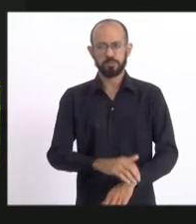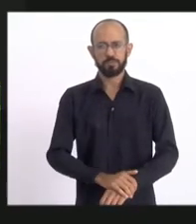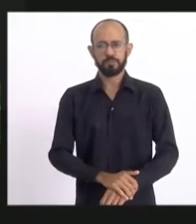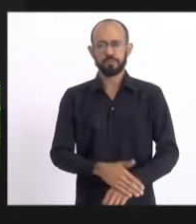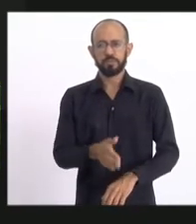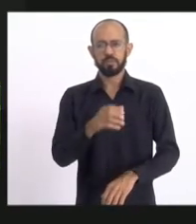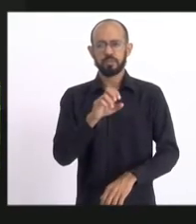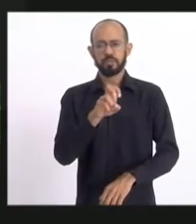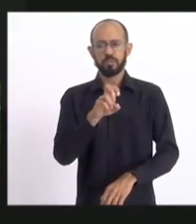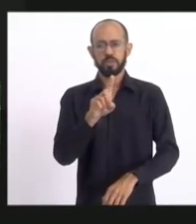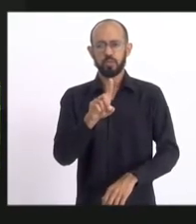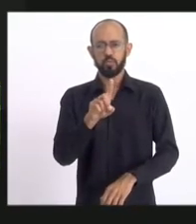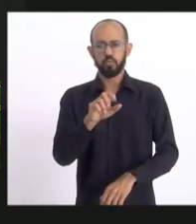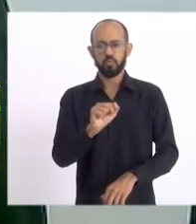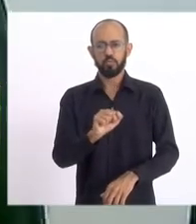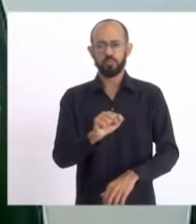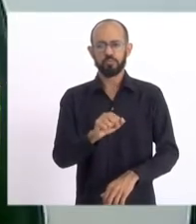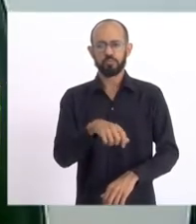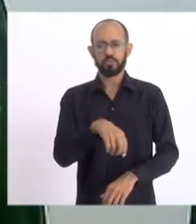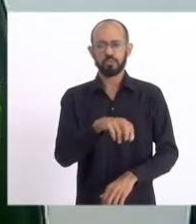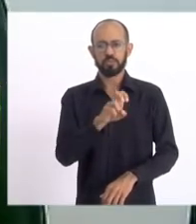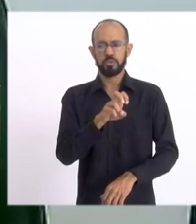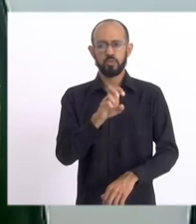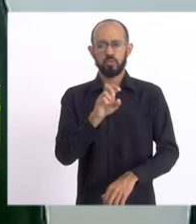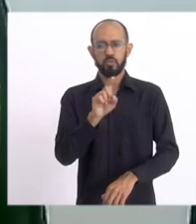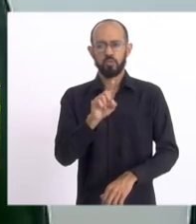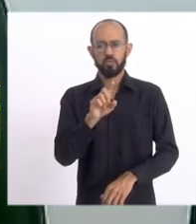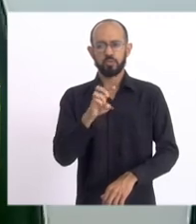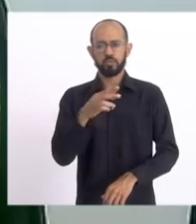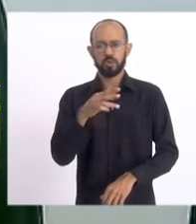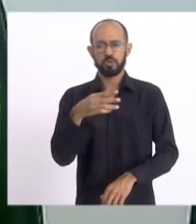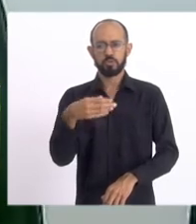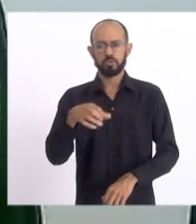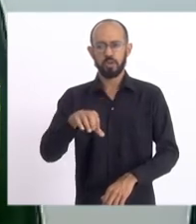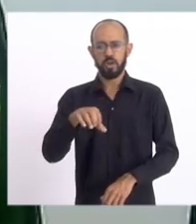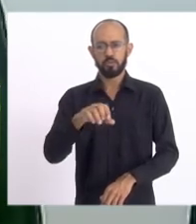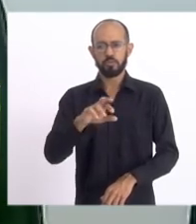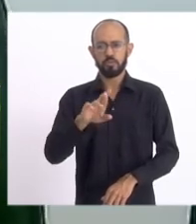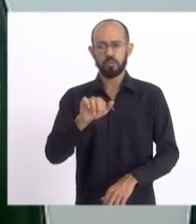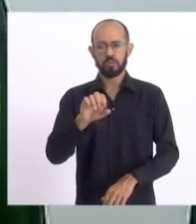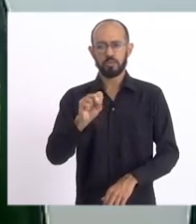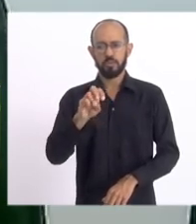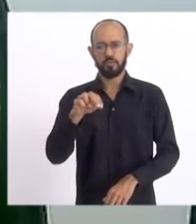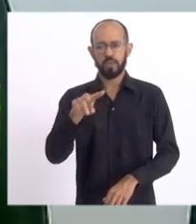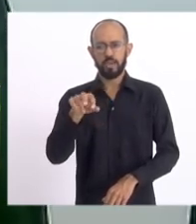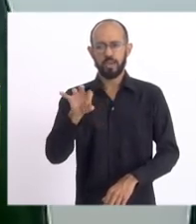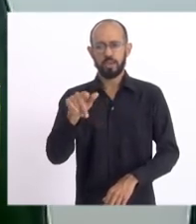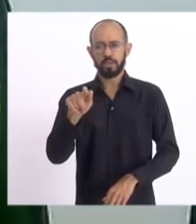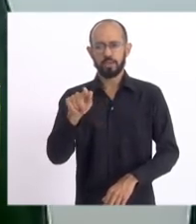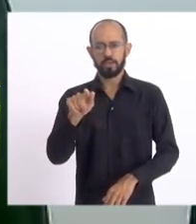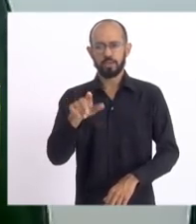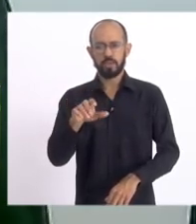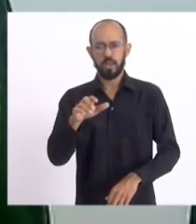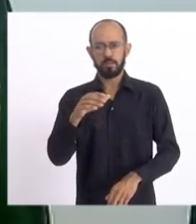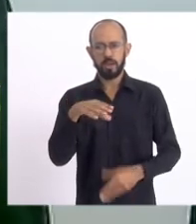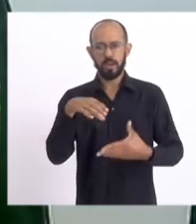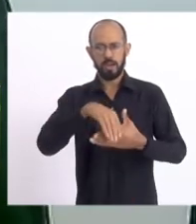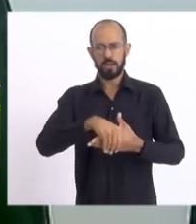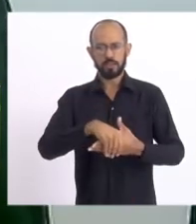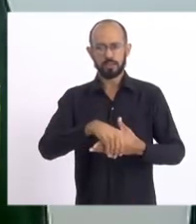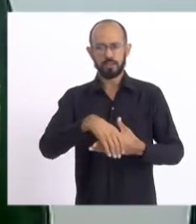51. Projeto de lei 5139 de 21, doutor e deputado Rosenberg Reis. O parecer é pela anexação do projeto de